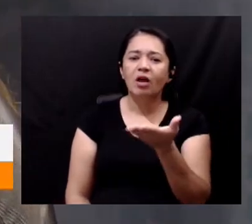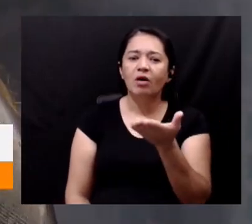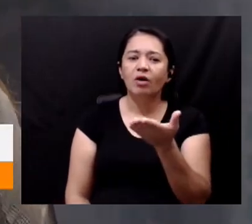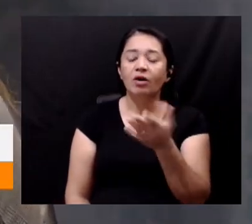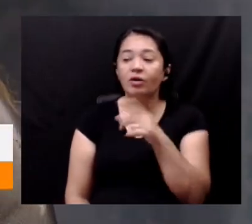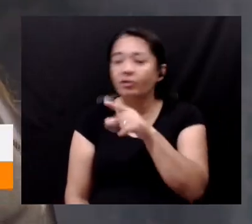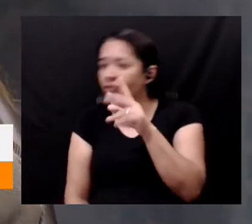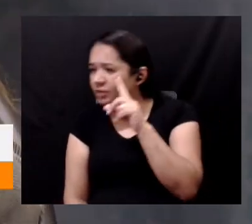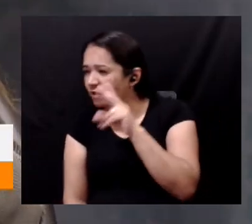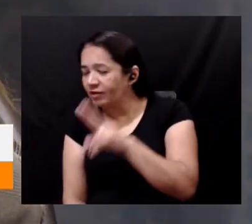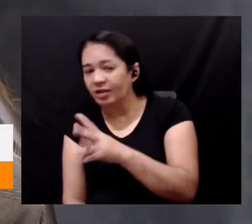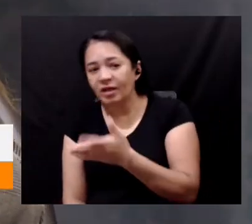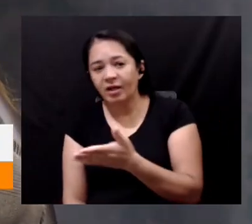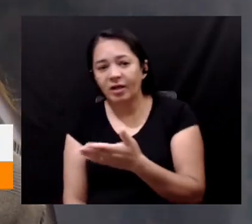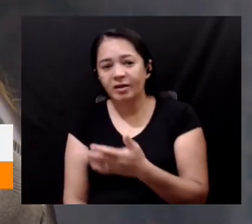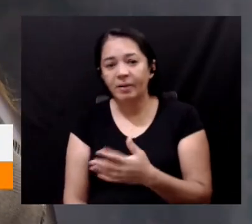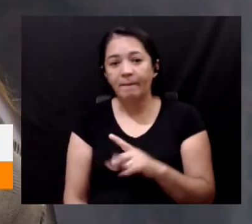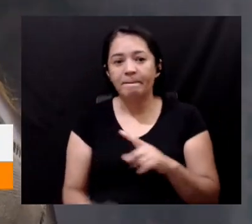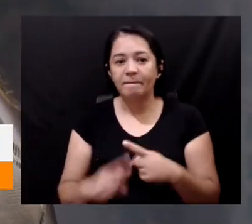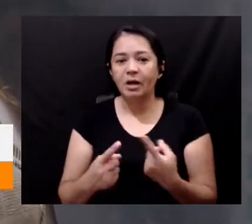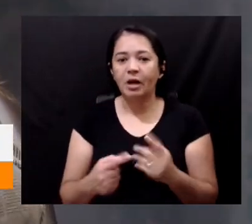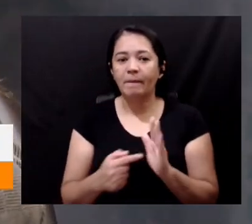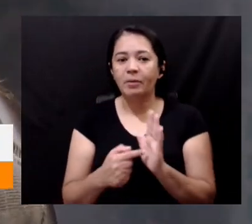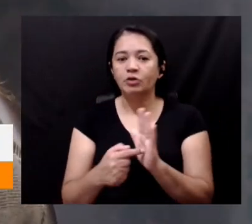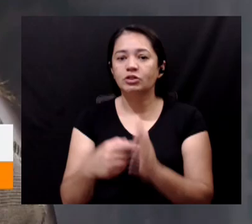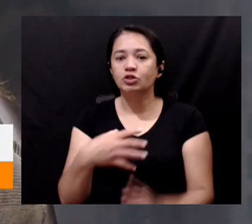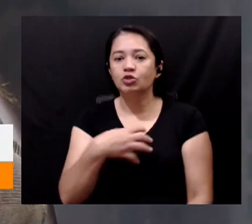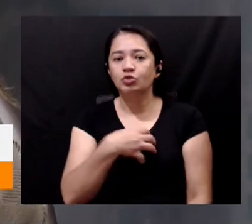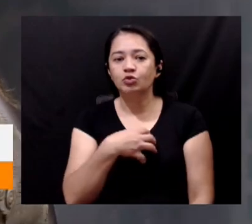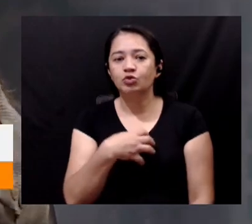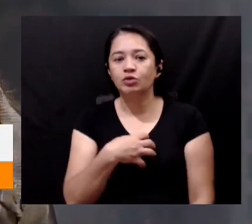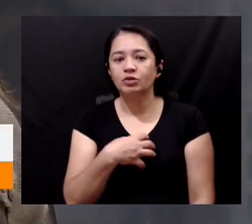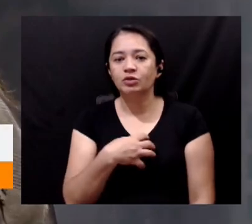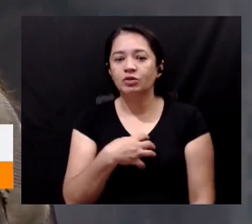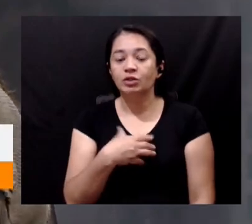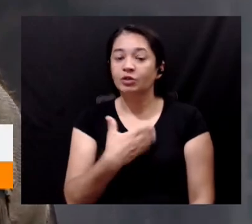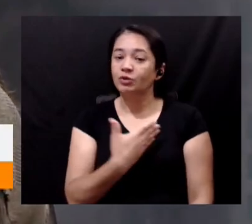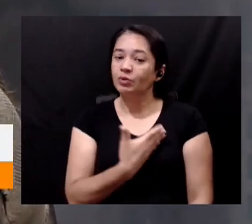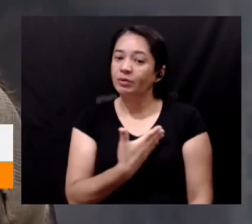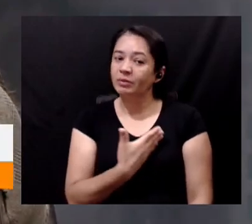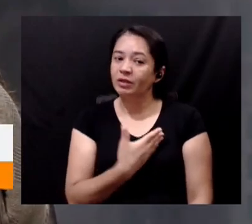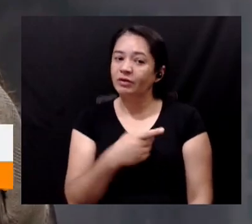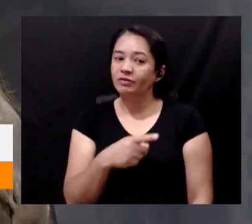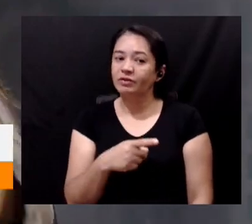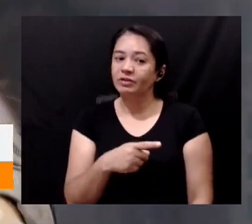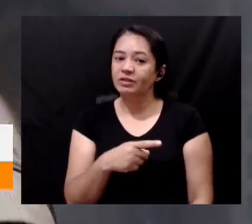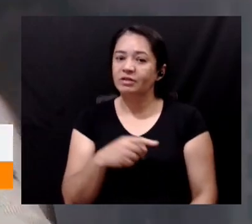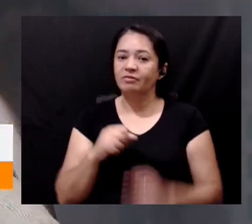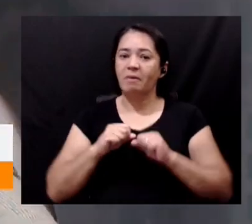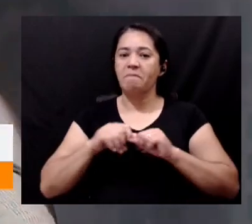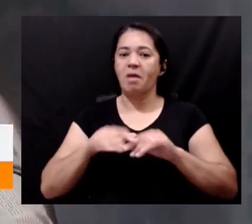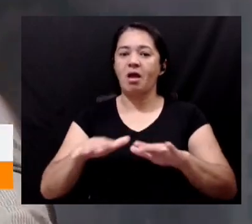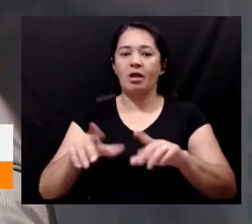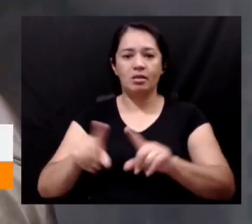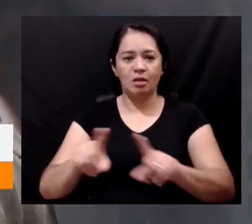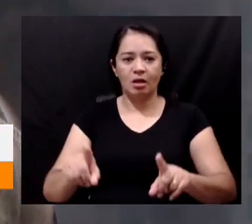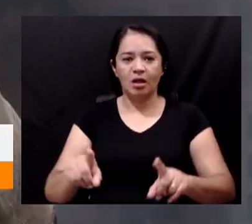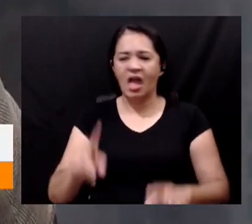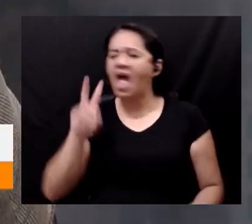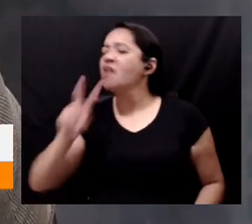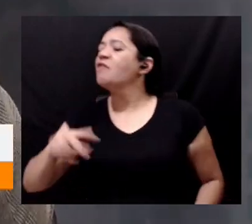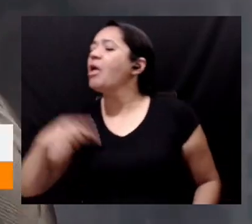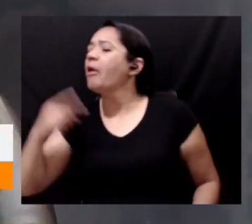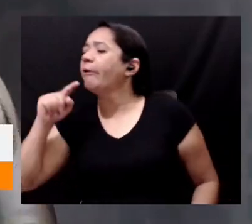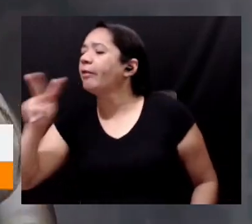Ah", mas assim, mostrar de um jeito também amigável, você não vai ser invasivo, né. "Deixa eu ver, o que você está olhando aí?",